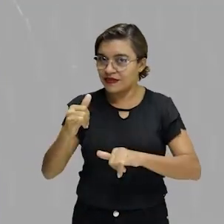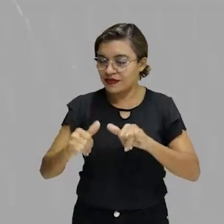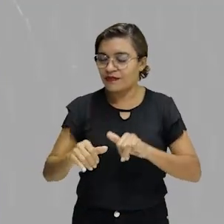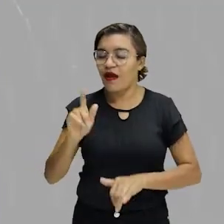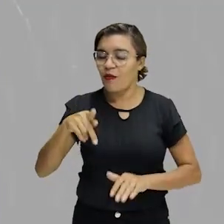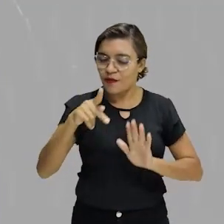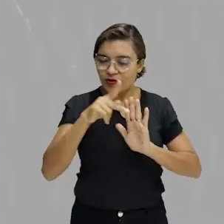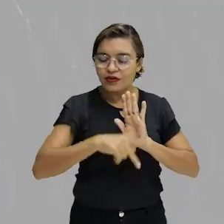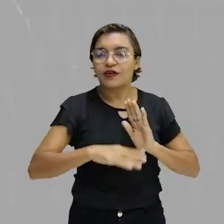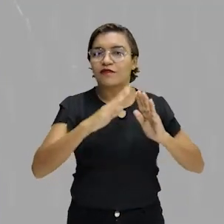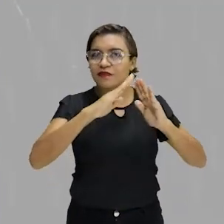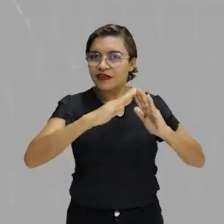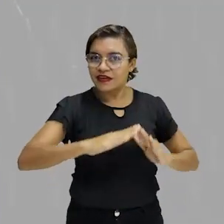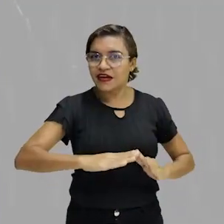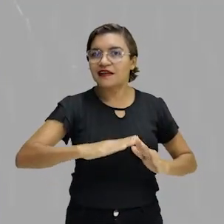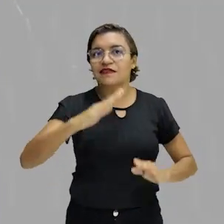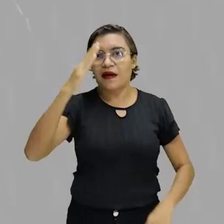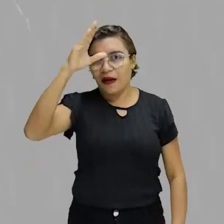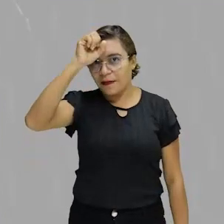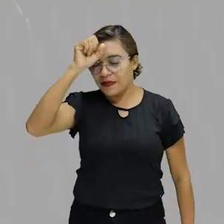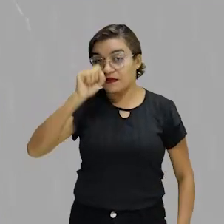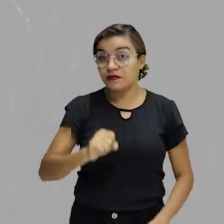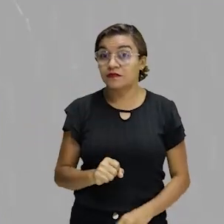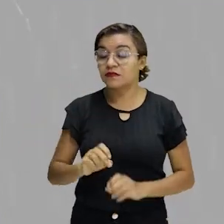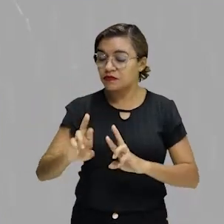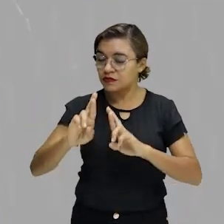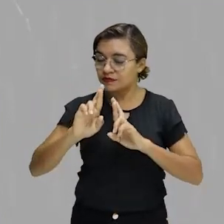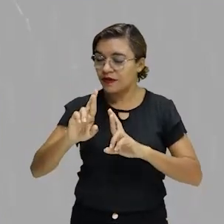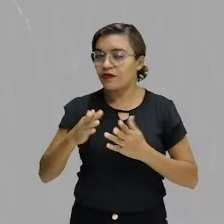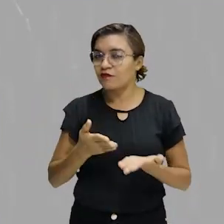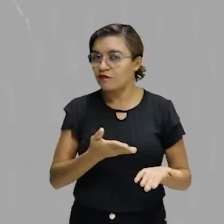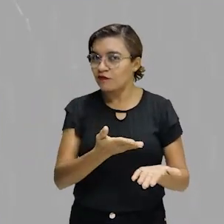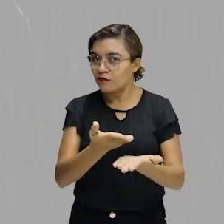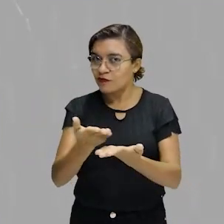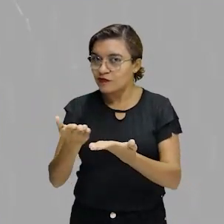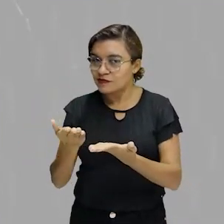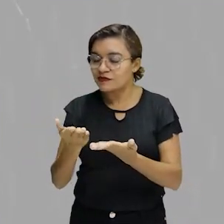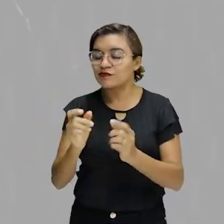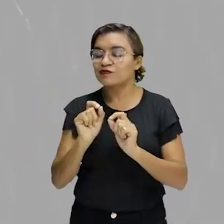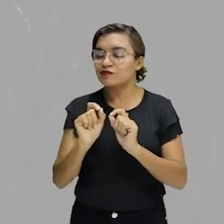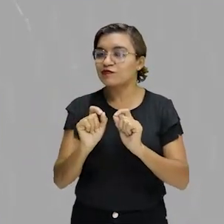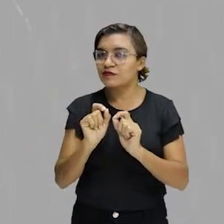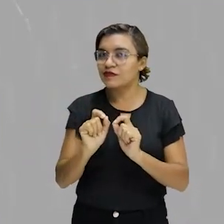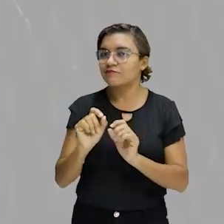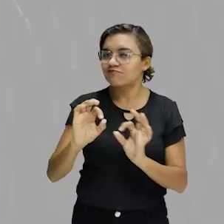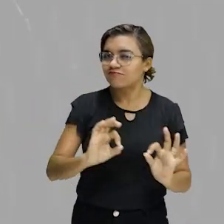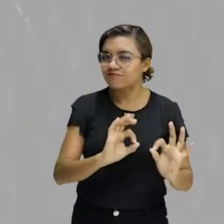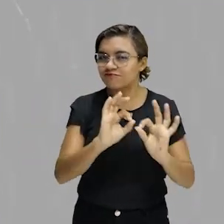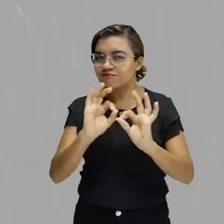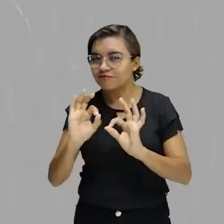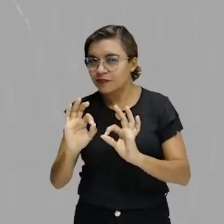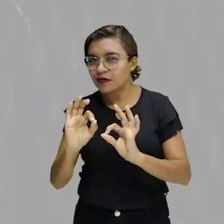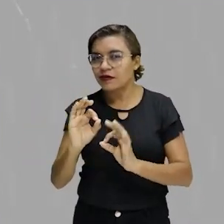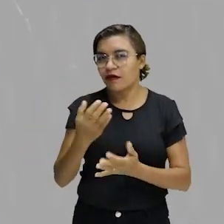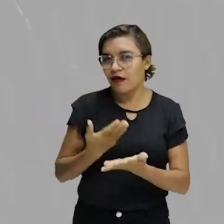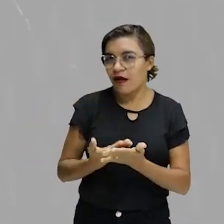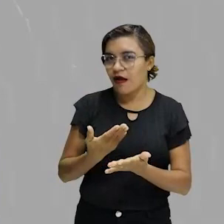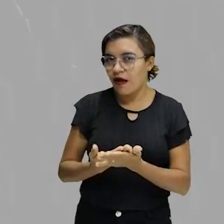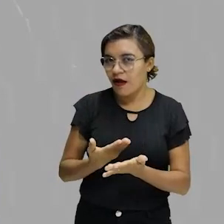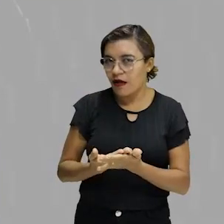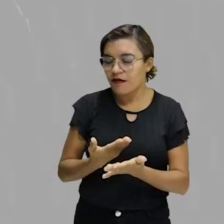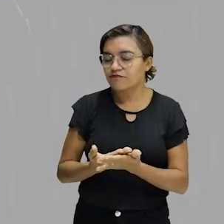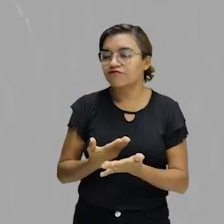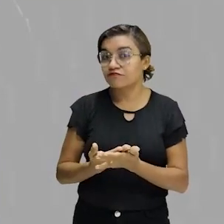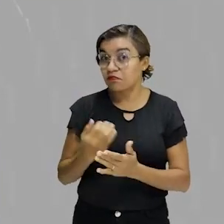aprendendo turma Espero que você estejam acompanhando as nossas aulas certo e principalmente se dedicando aos estudos bom